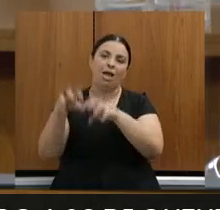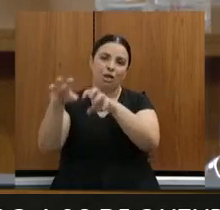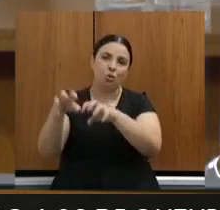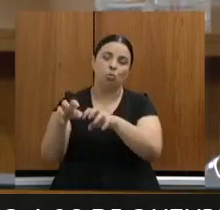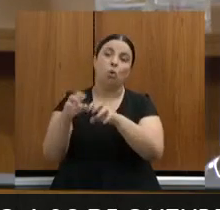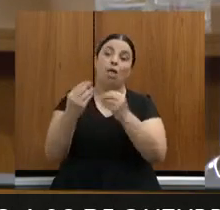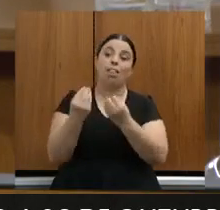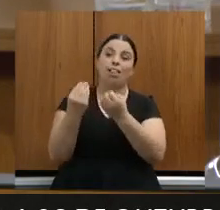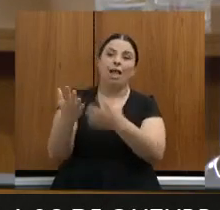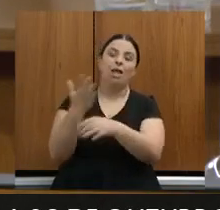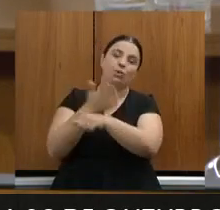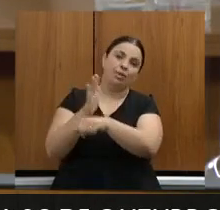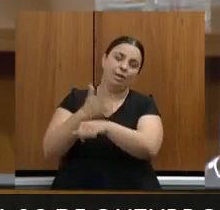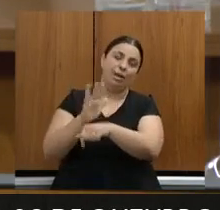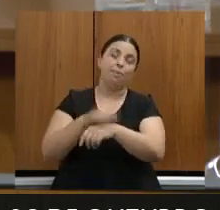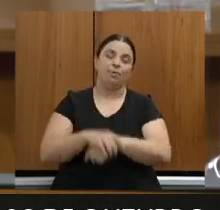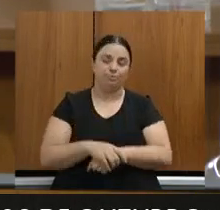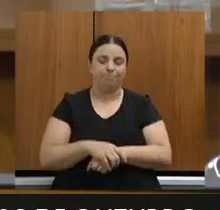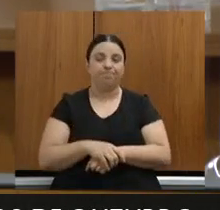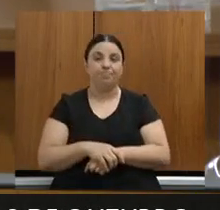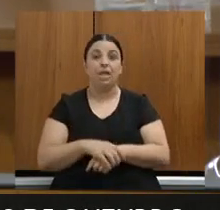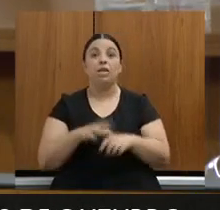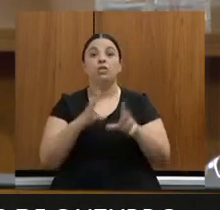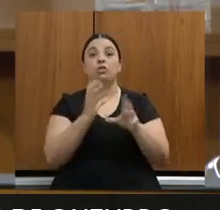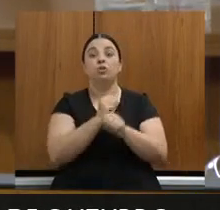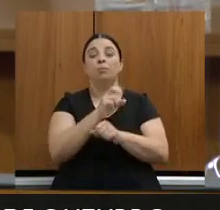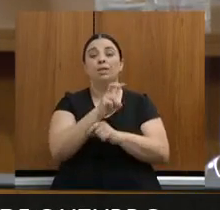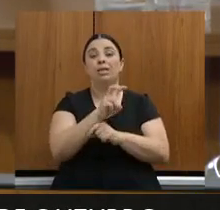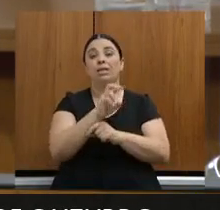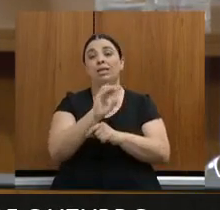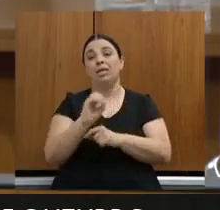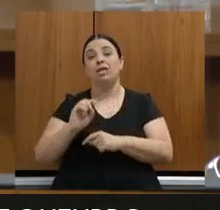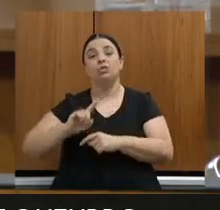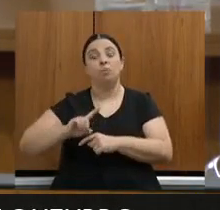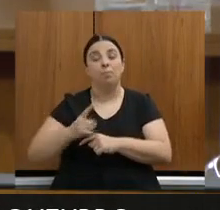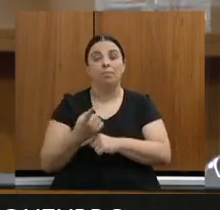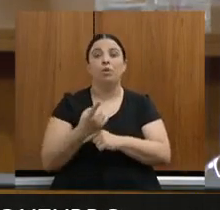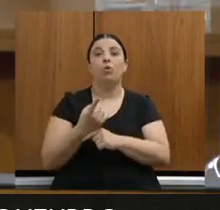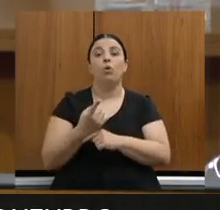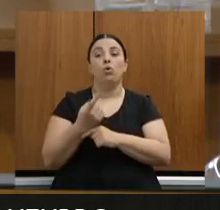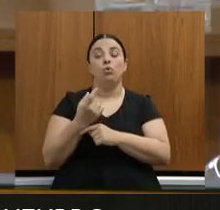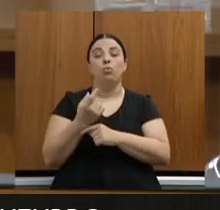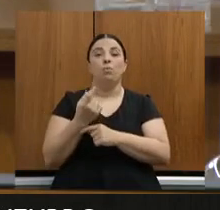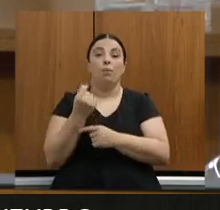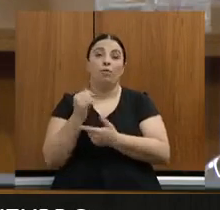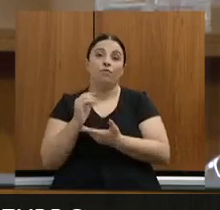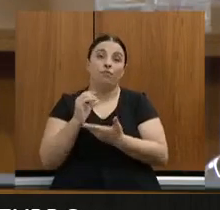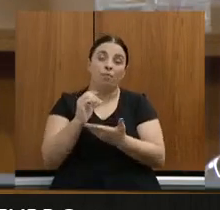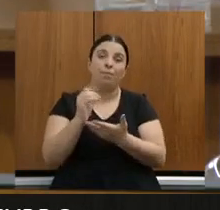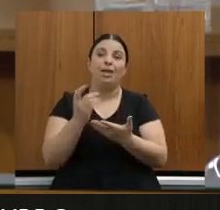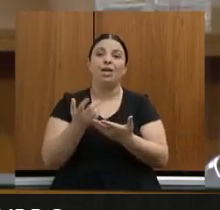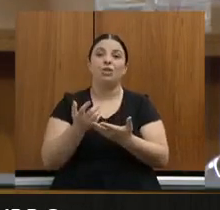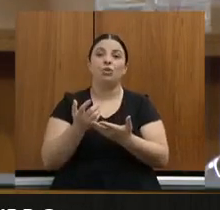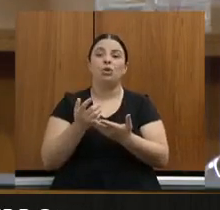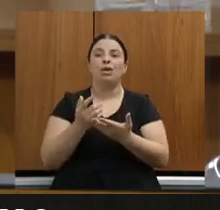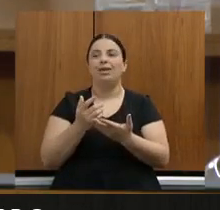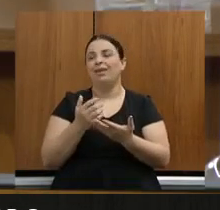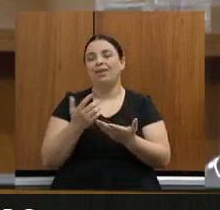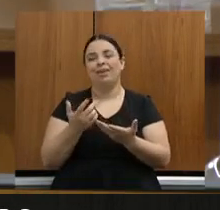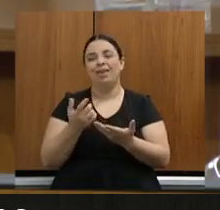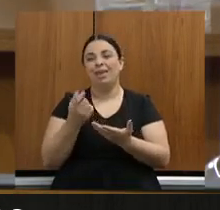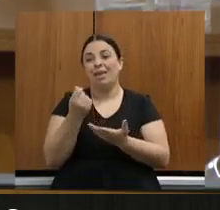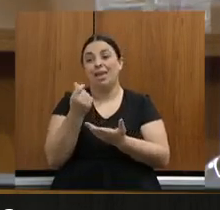foram 500 mil atendimentos em inclusão produtiva e fomenta que eu destaco 9600 projetos de